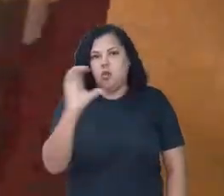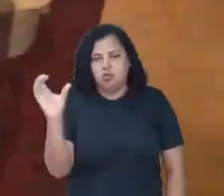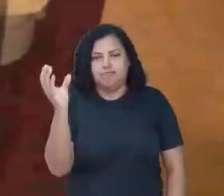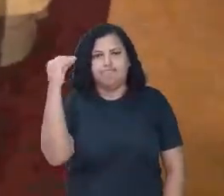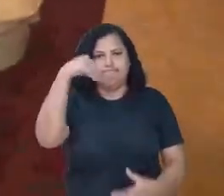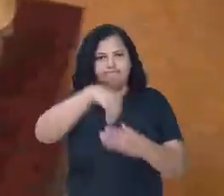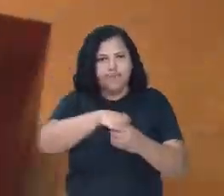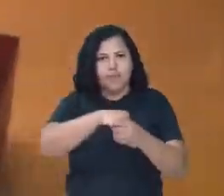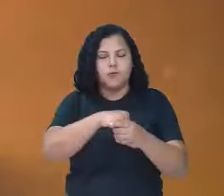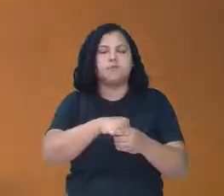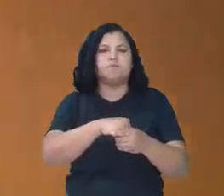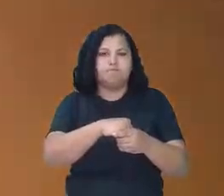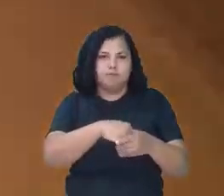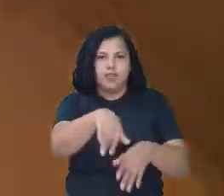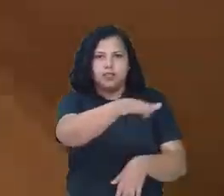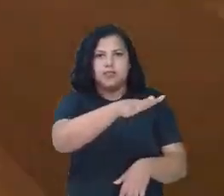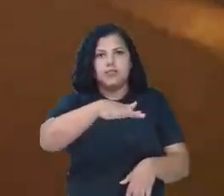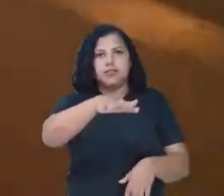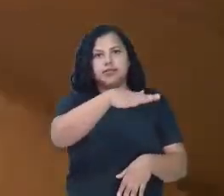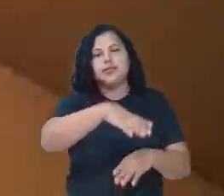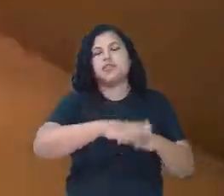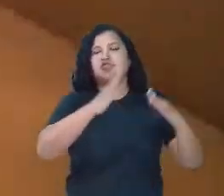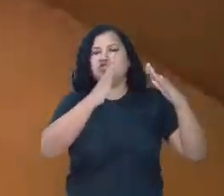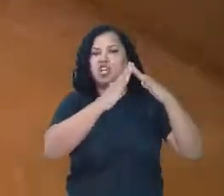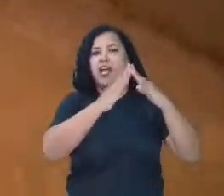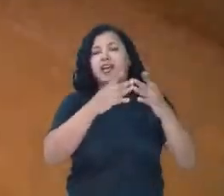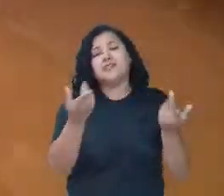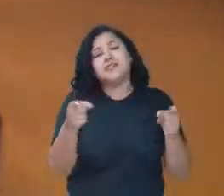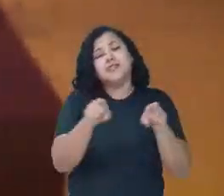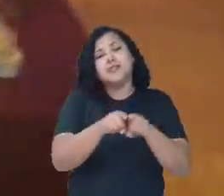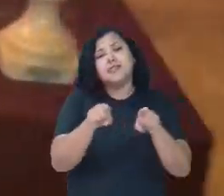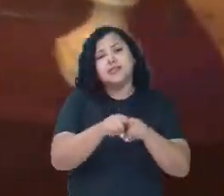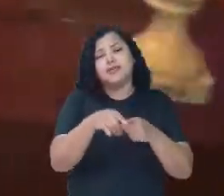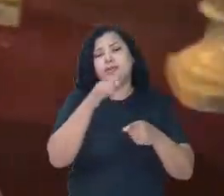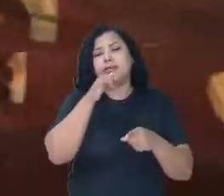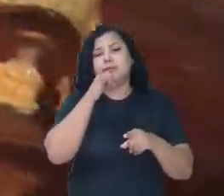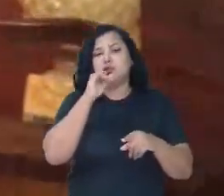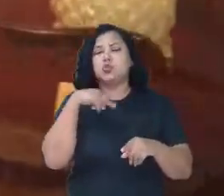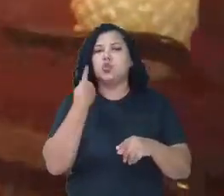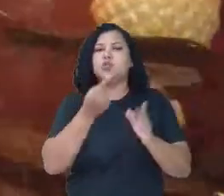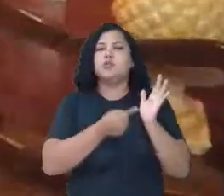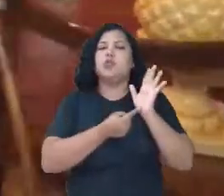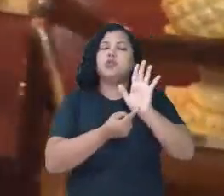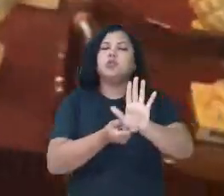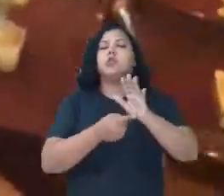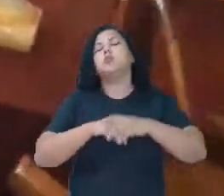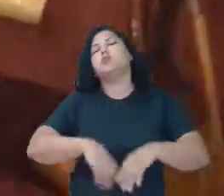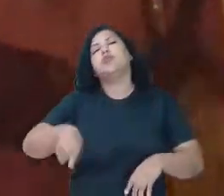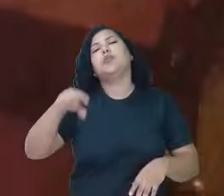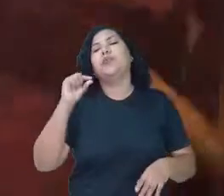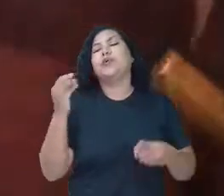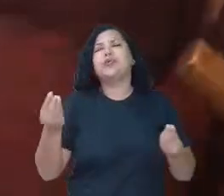dentro dessas casas. E ao mesmo tempo, a gente traz um pouco